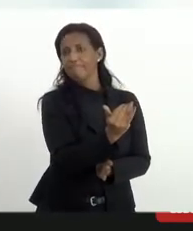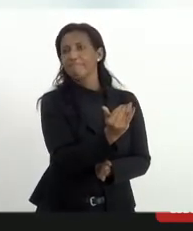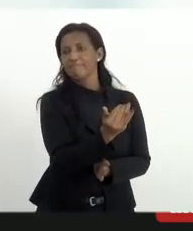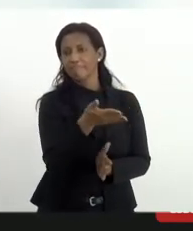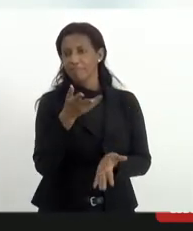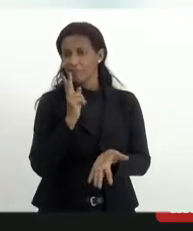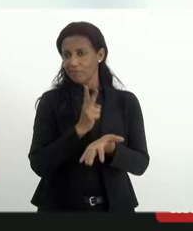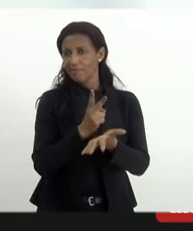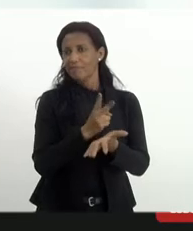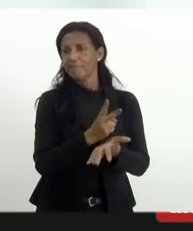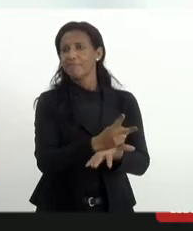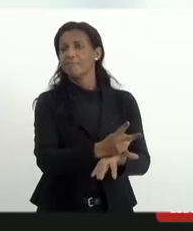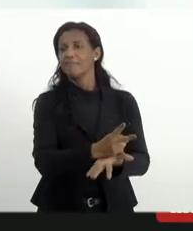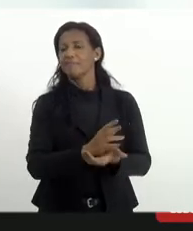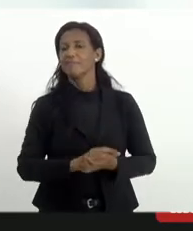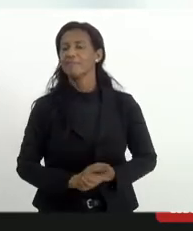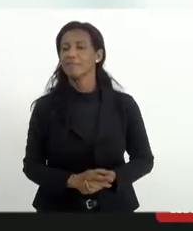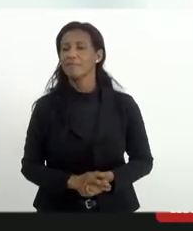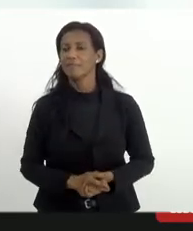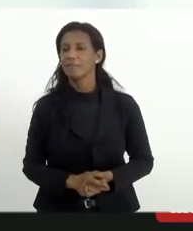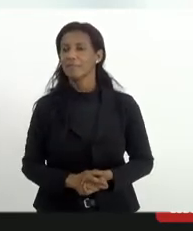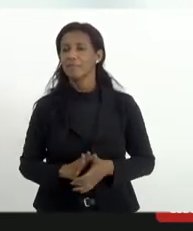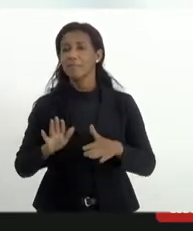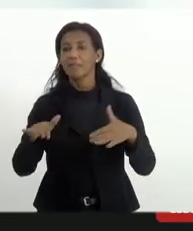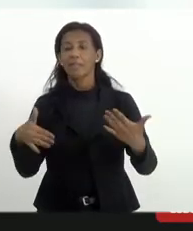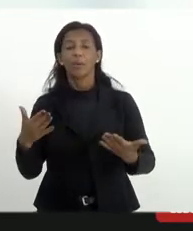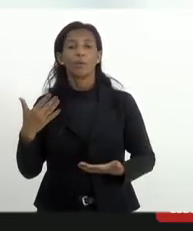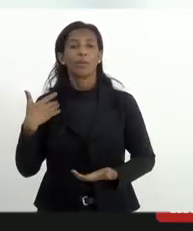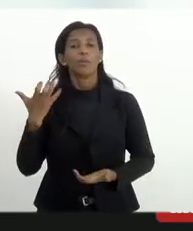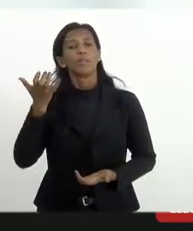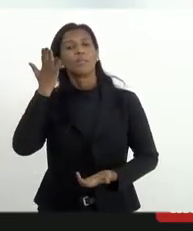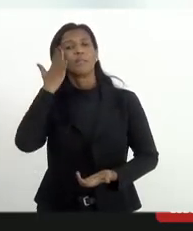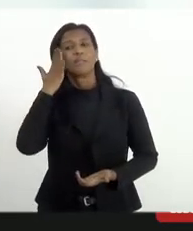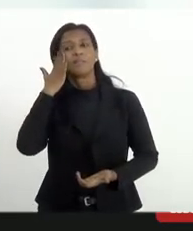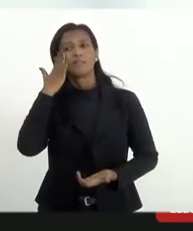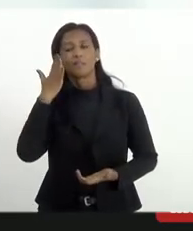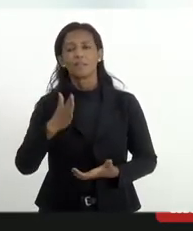vamos em frente. Então, eu queria saber,